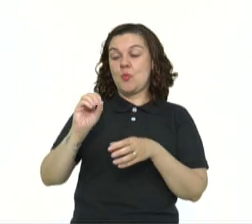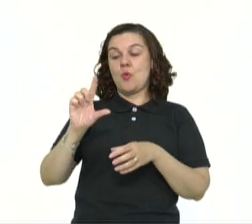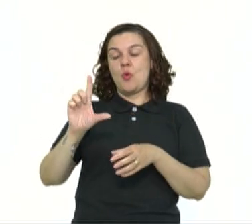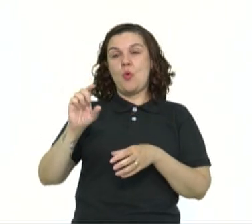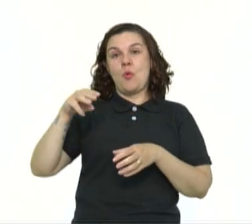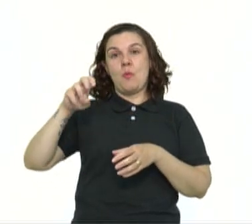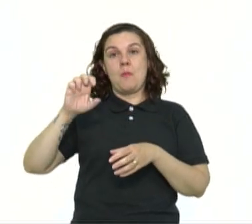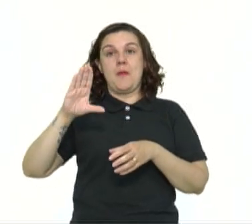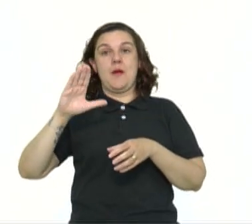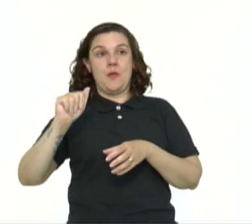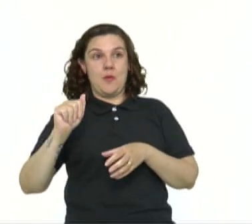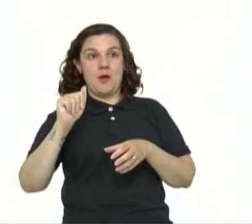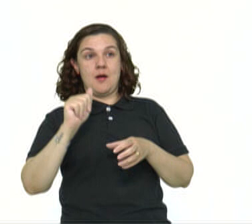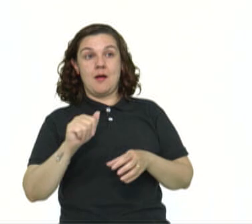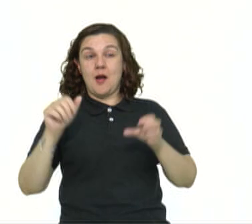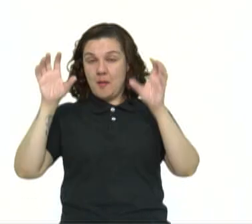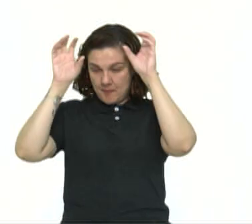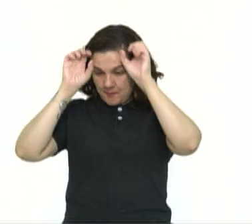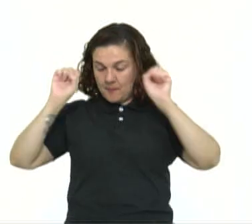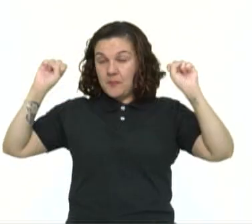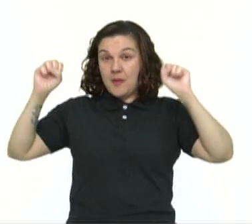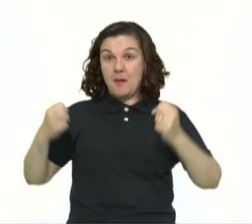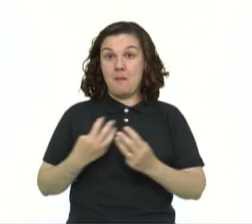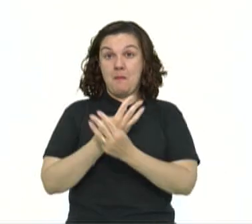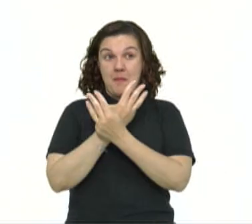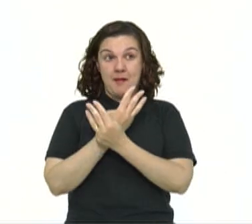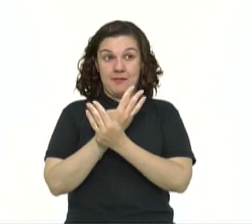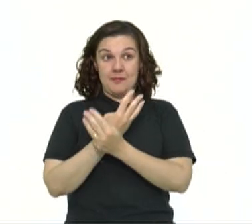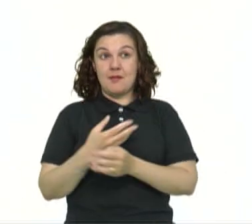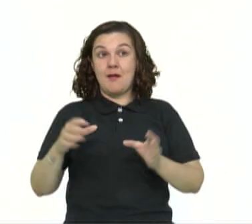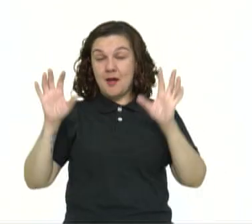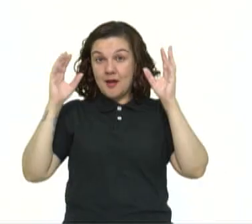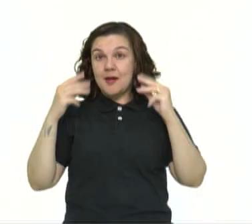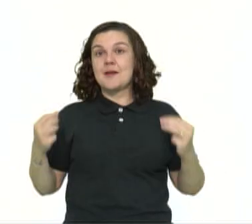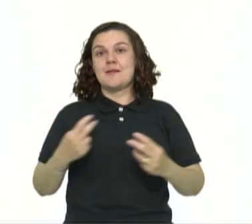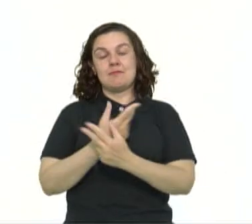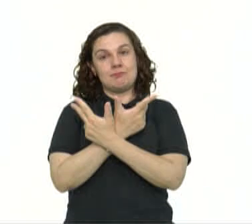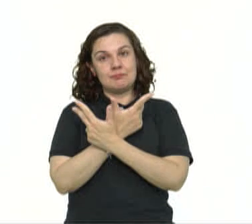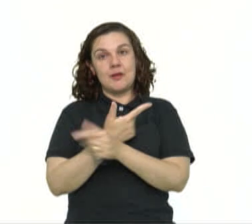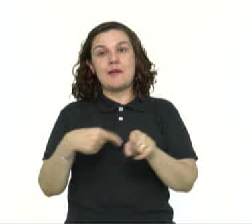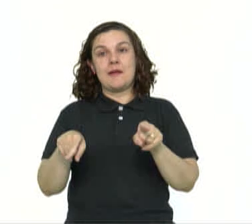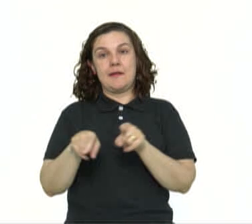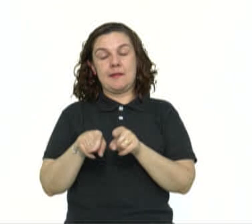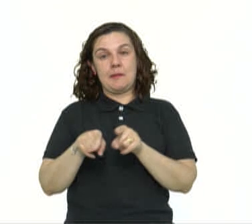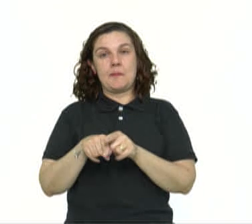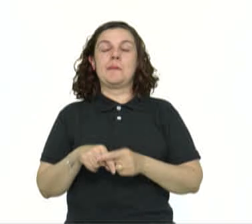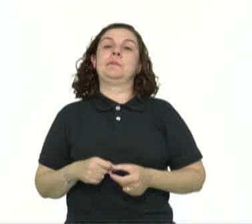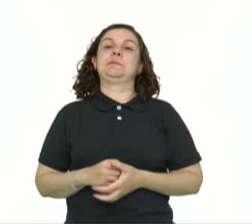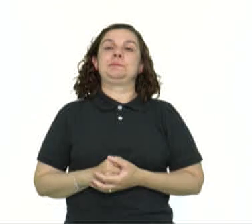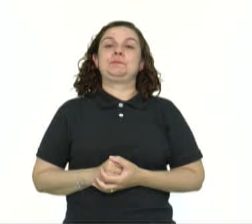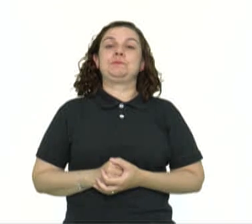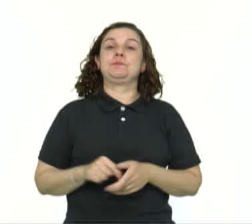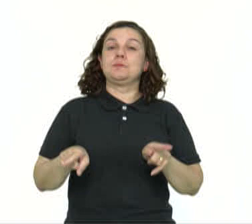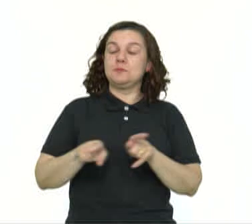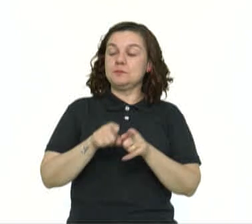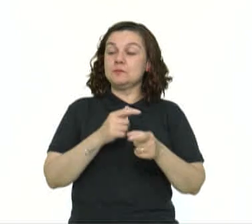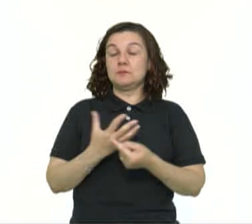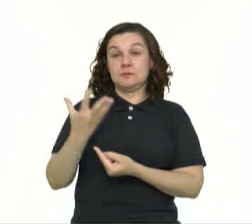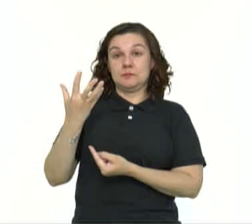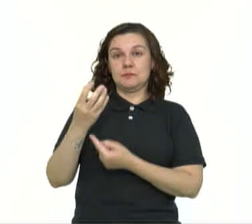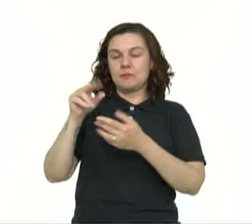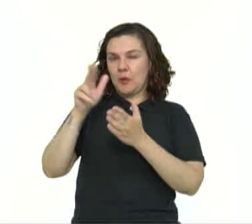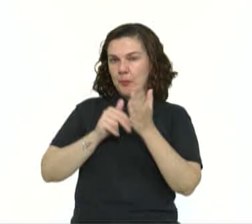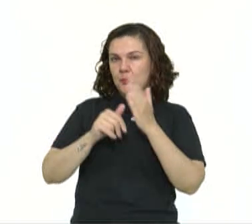astecas, manifestações culturais, arquitetura, escultura e pinturas. Vamos começar a nossa